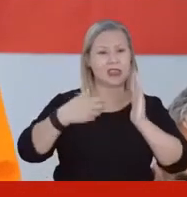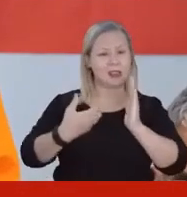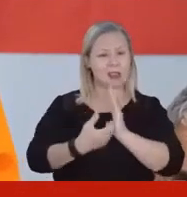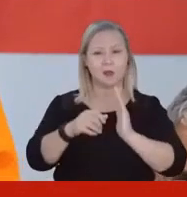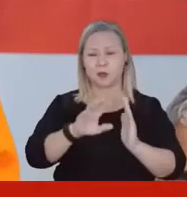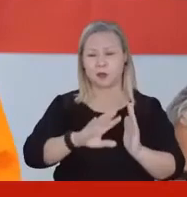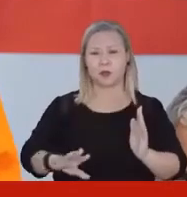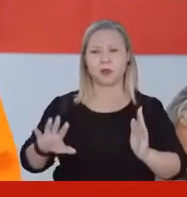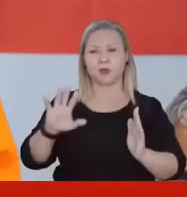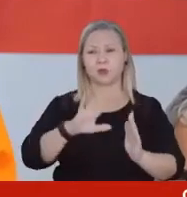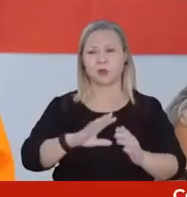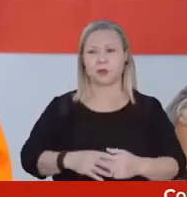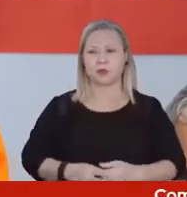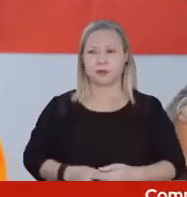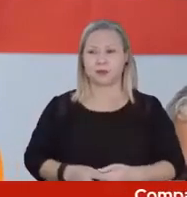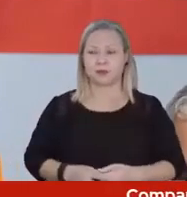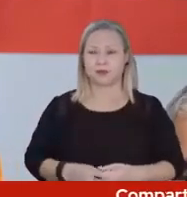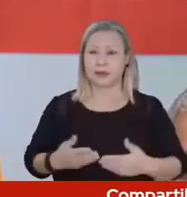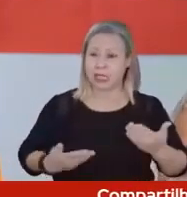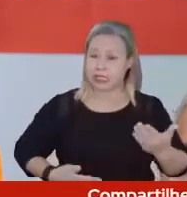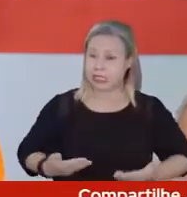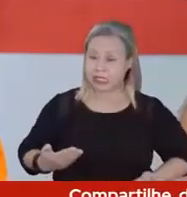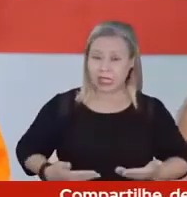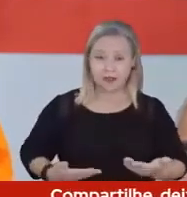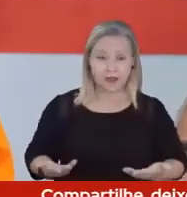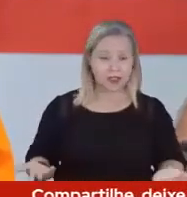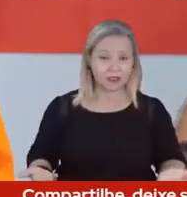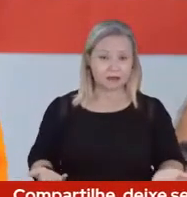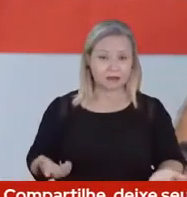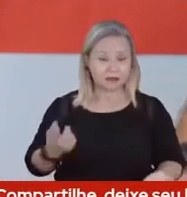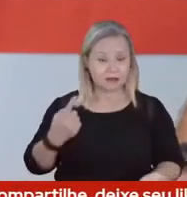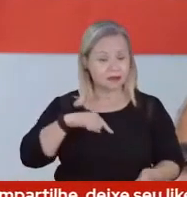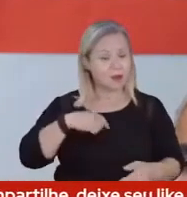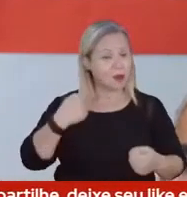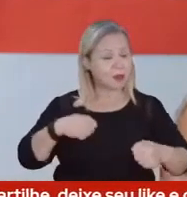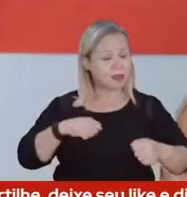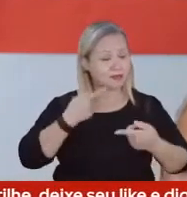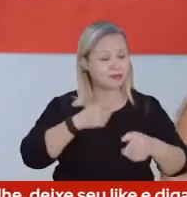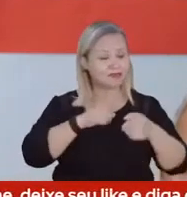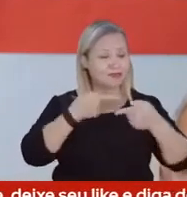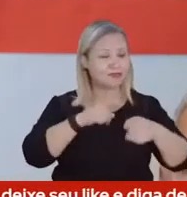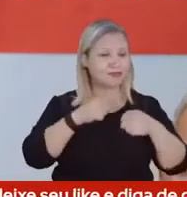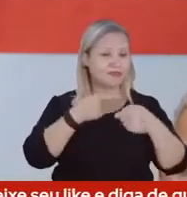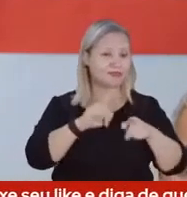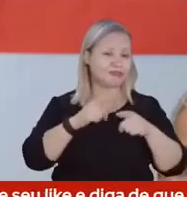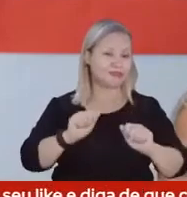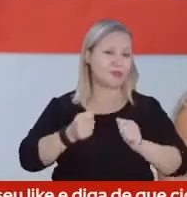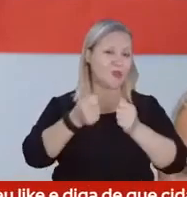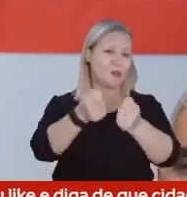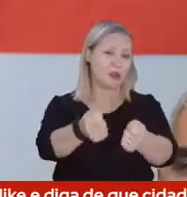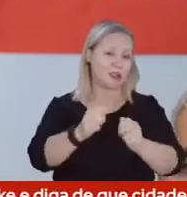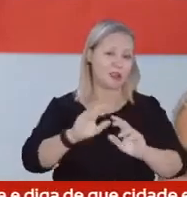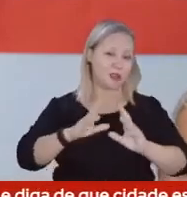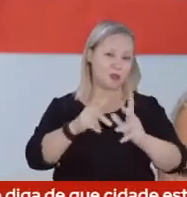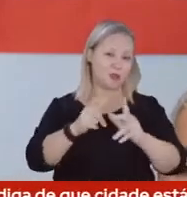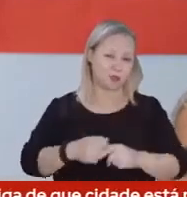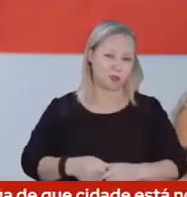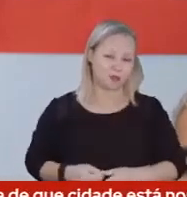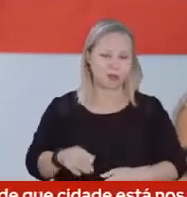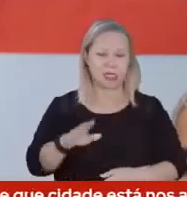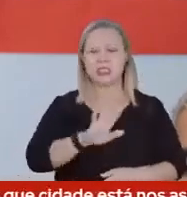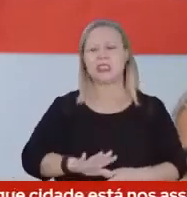e que nós vamos ter que combater tudo isso. Tudo isso aqui é muito bonito. Todos